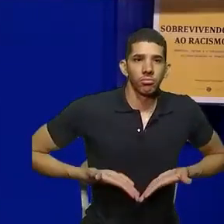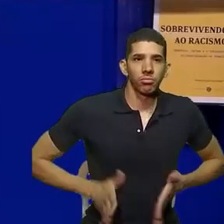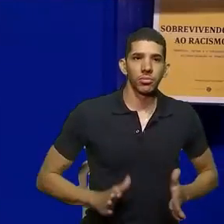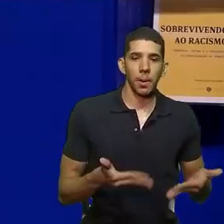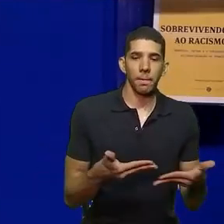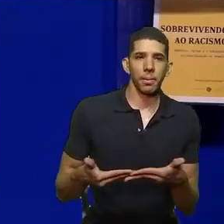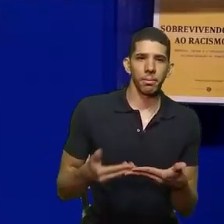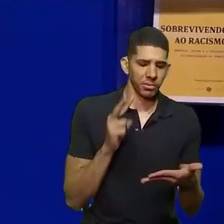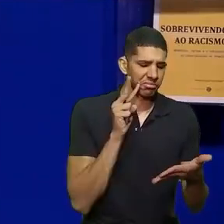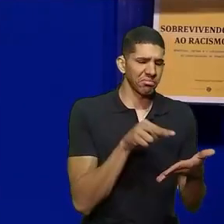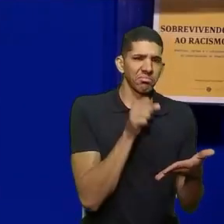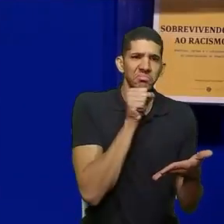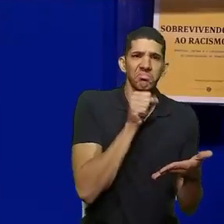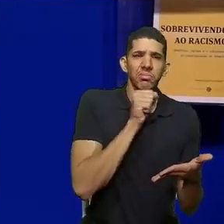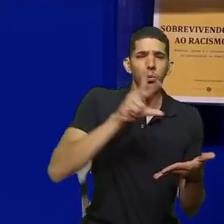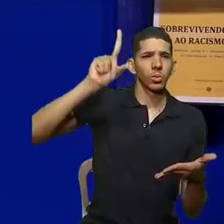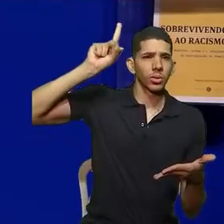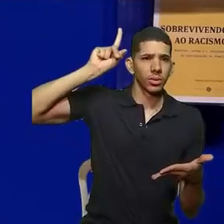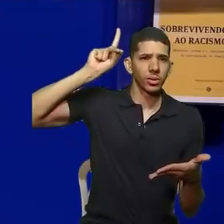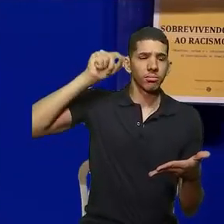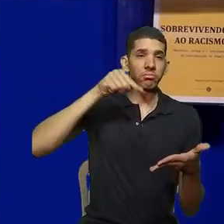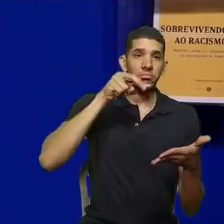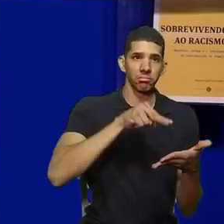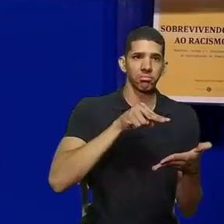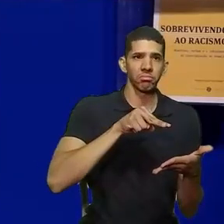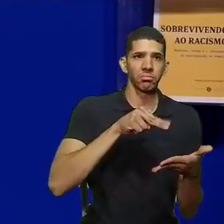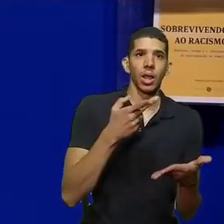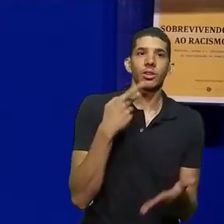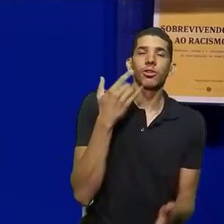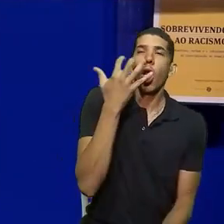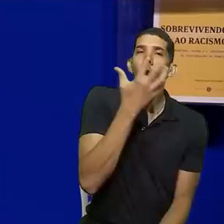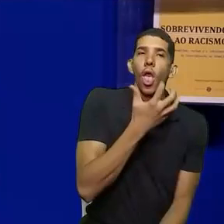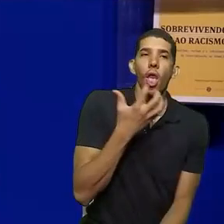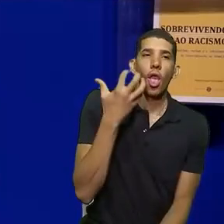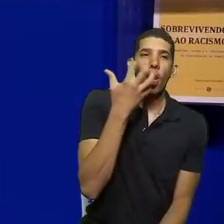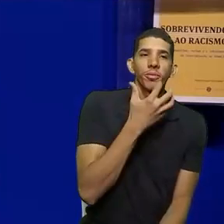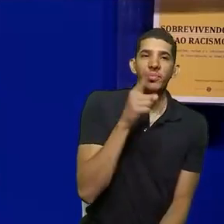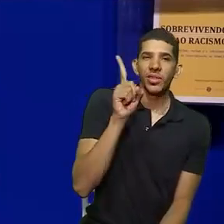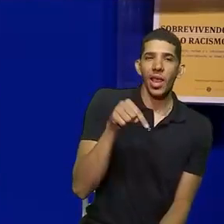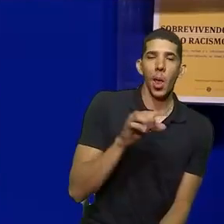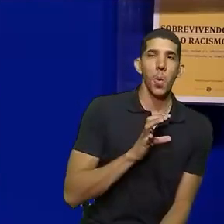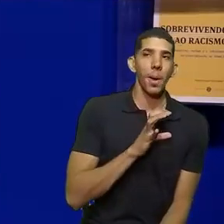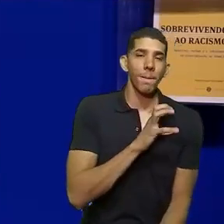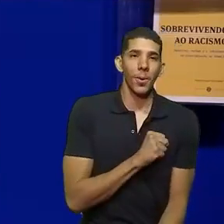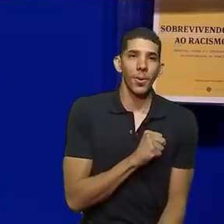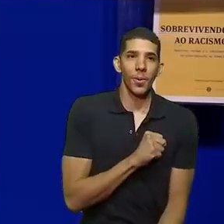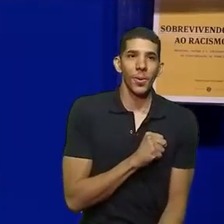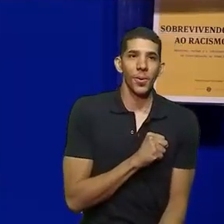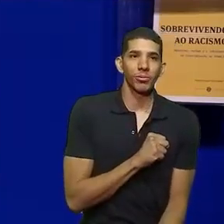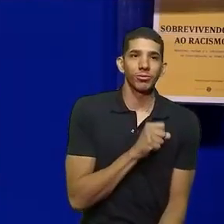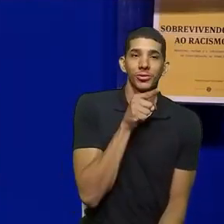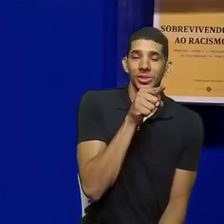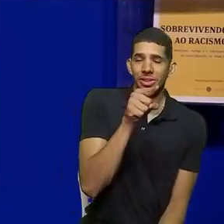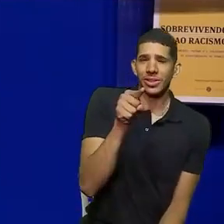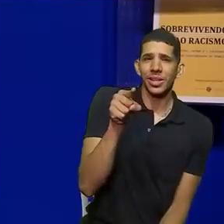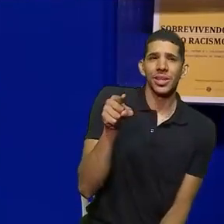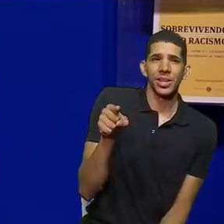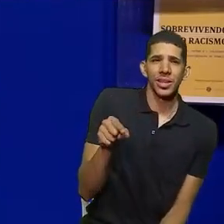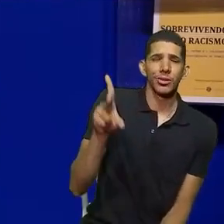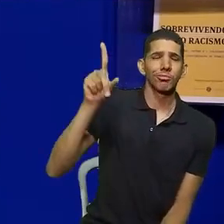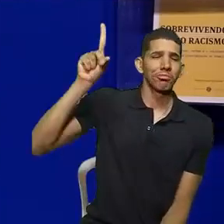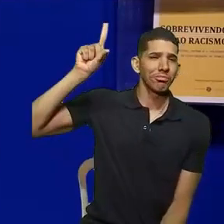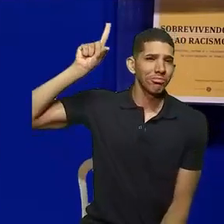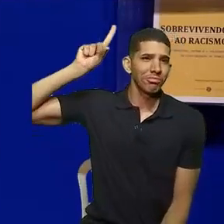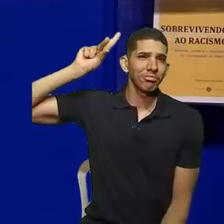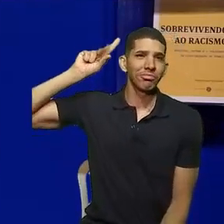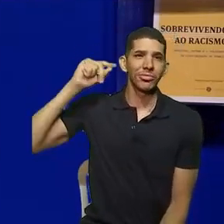depois assim: Ê, meu amor, você já reparou que há algo de muito antigo nos